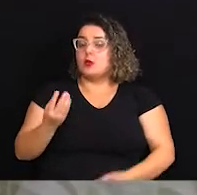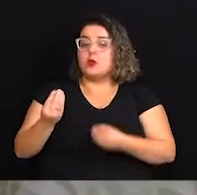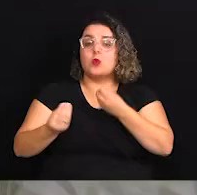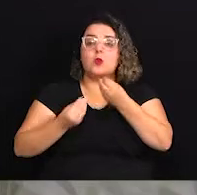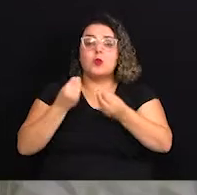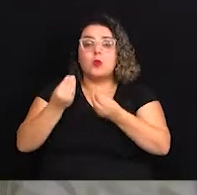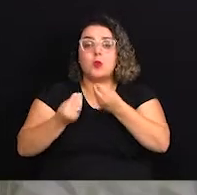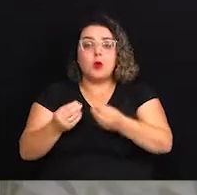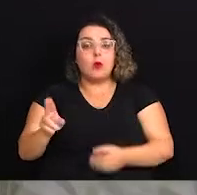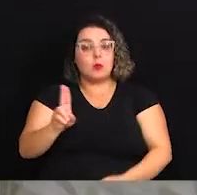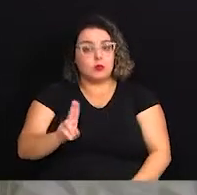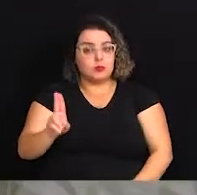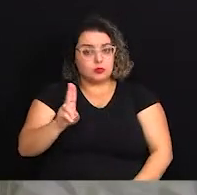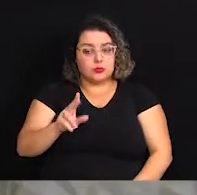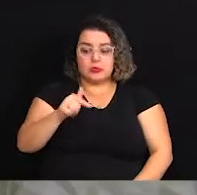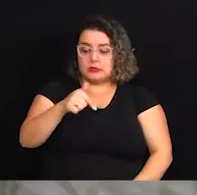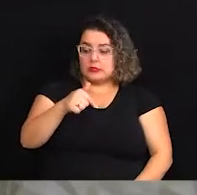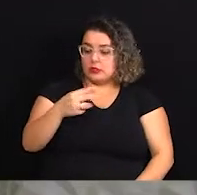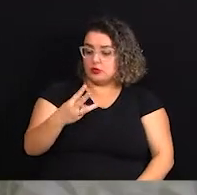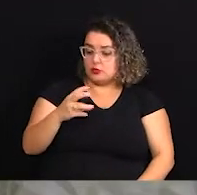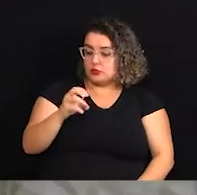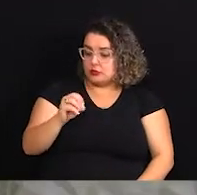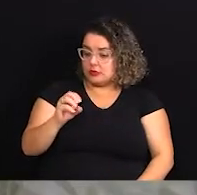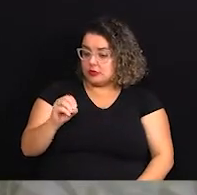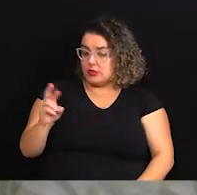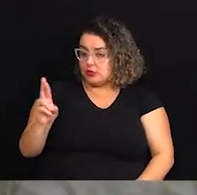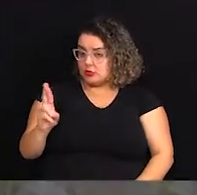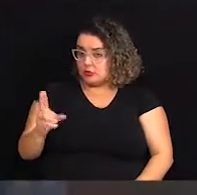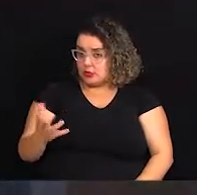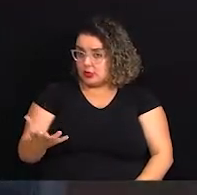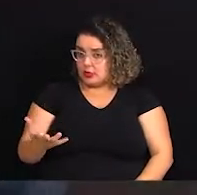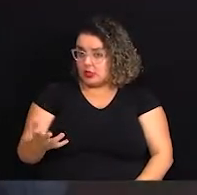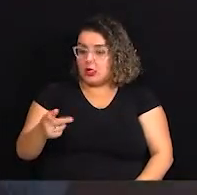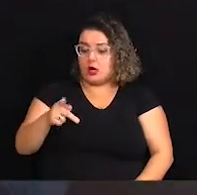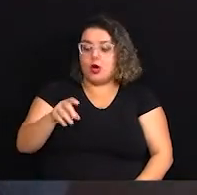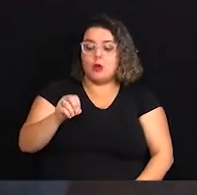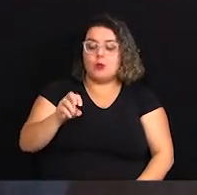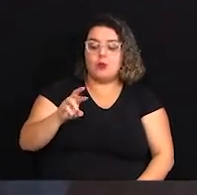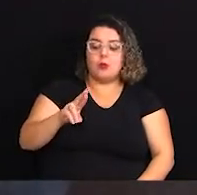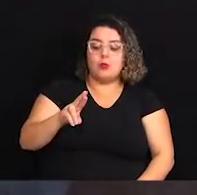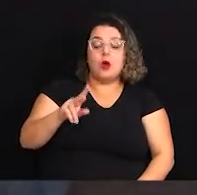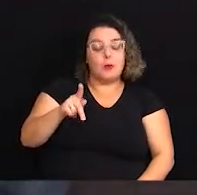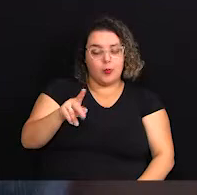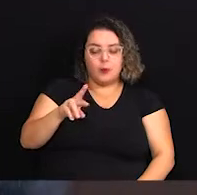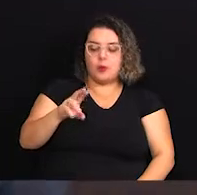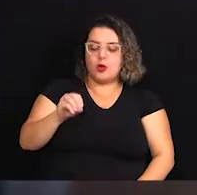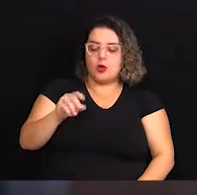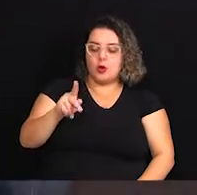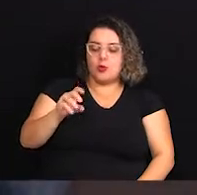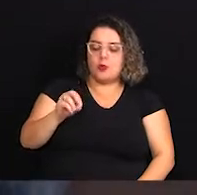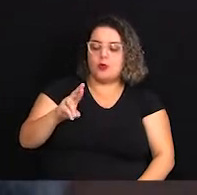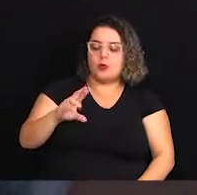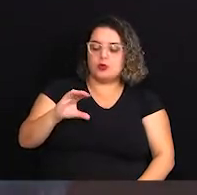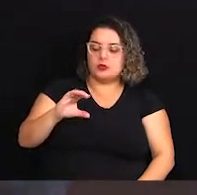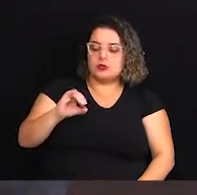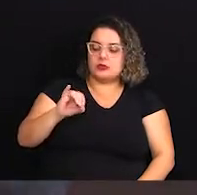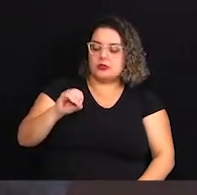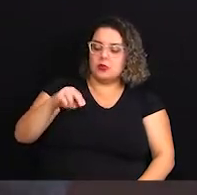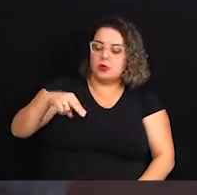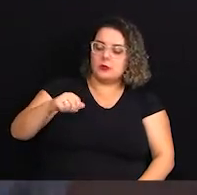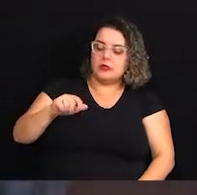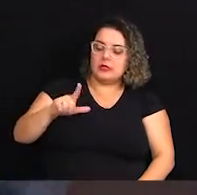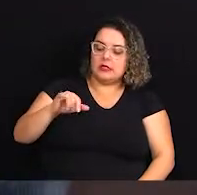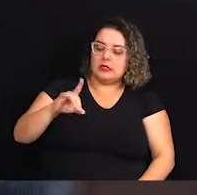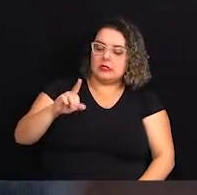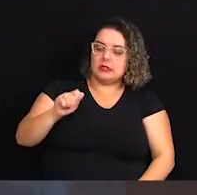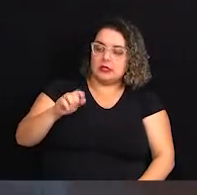a gente deve utilizar esses R$ 7.300? A proporcionalidade, ela diz que se eu pegar os